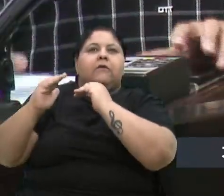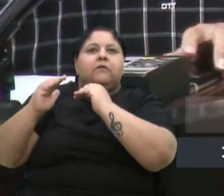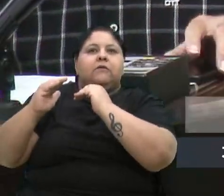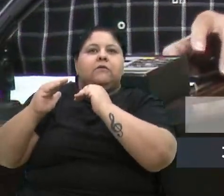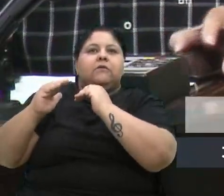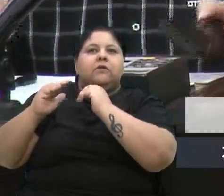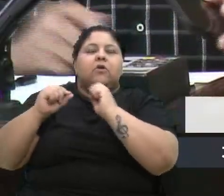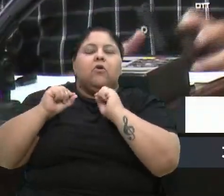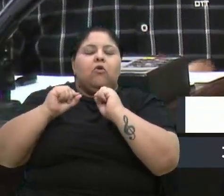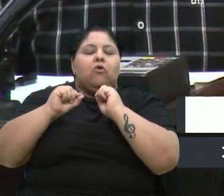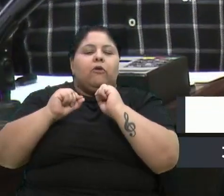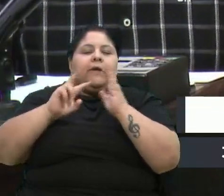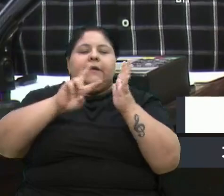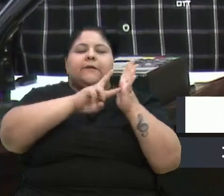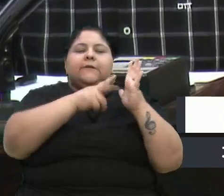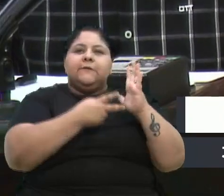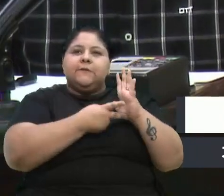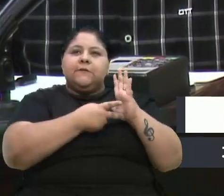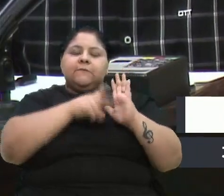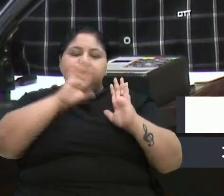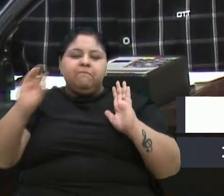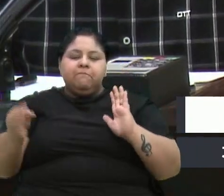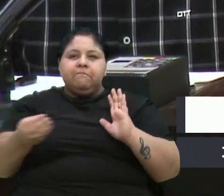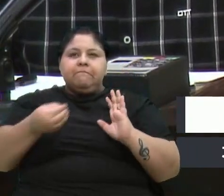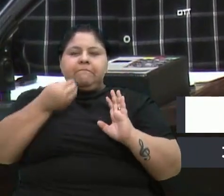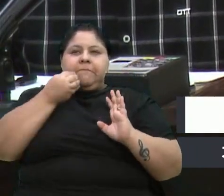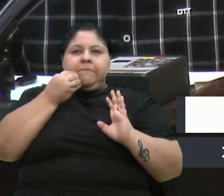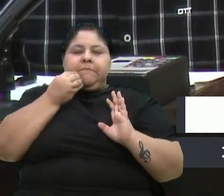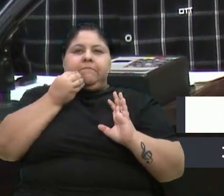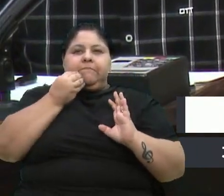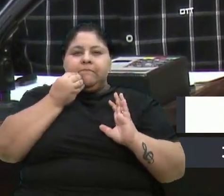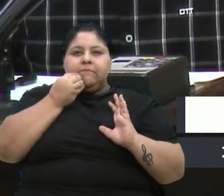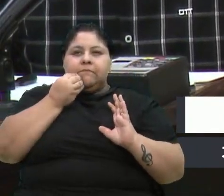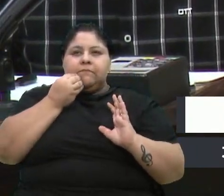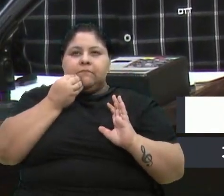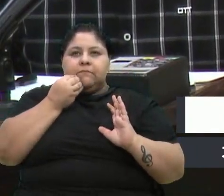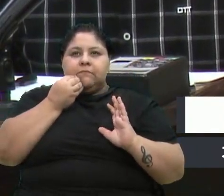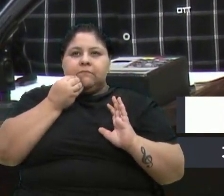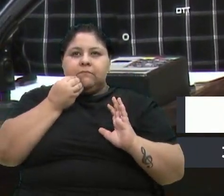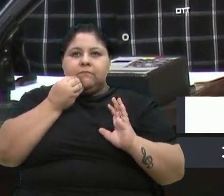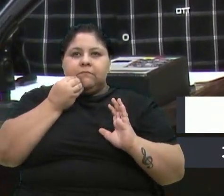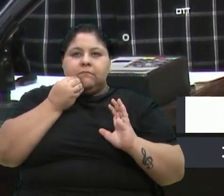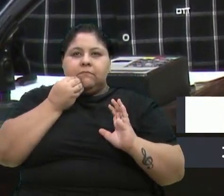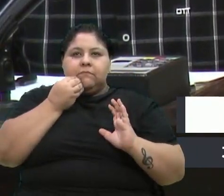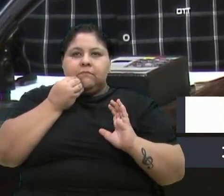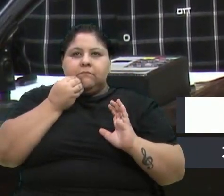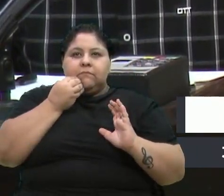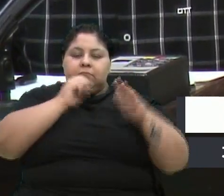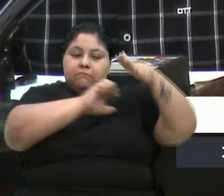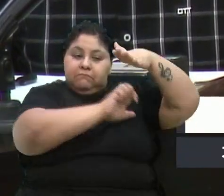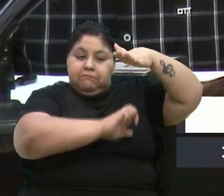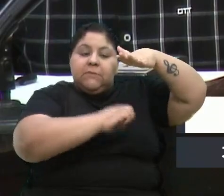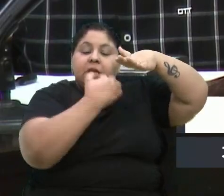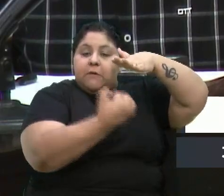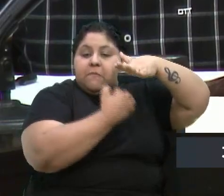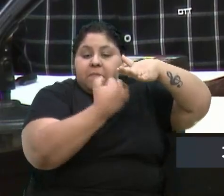se refere à oportunidade para empresas, como